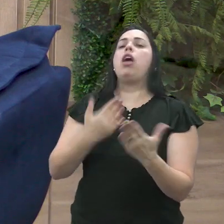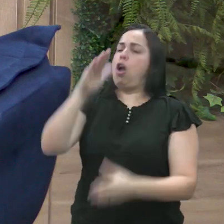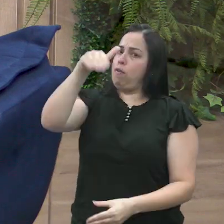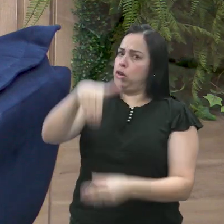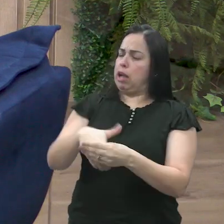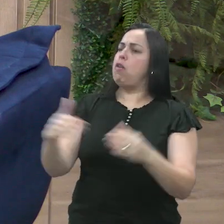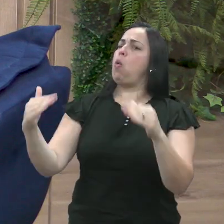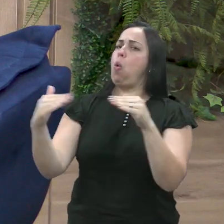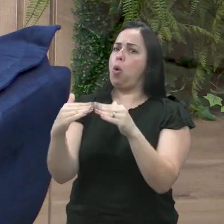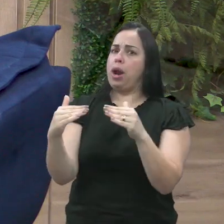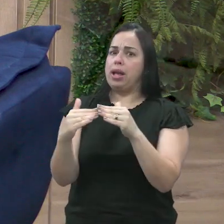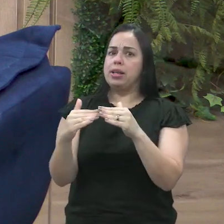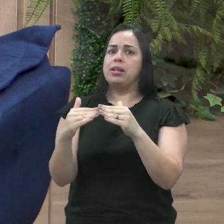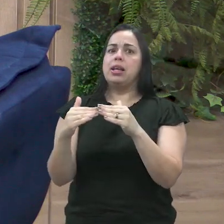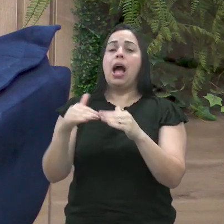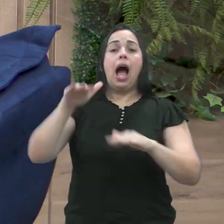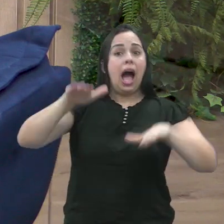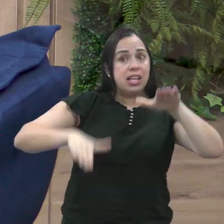gente